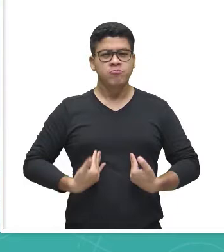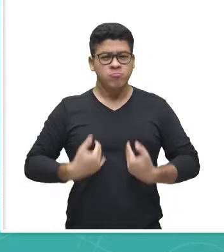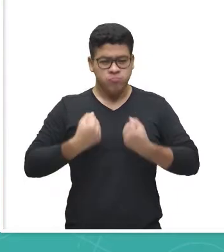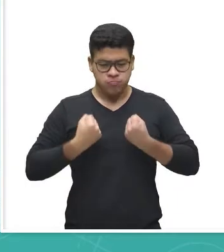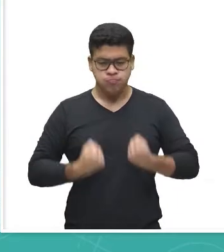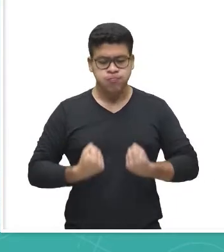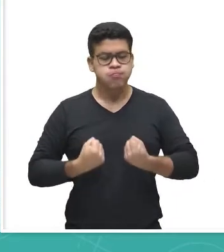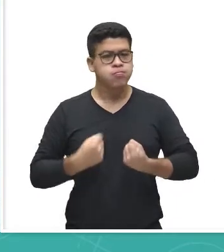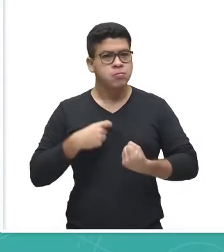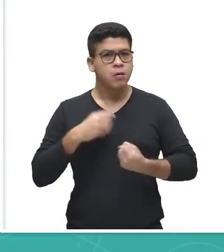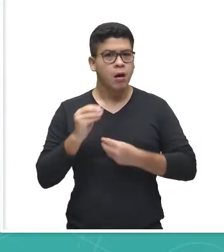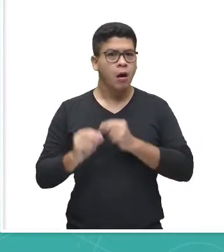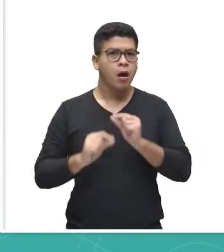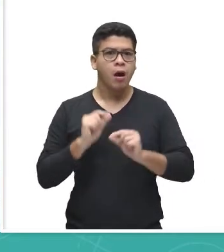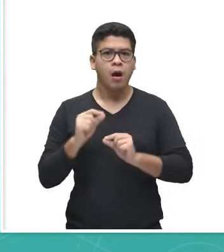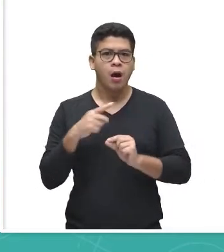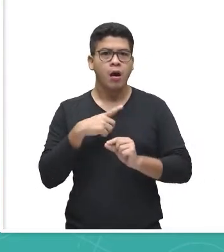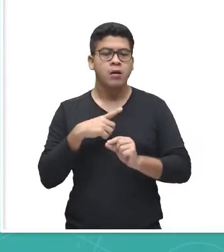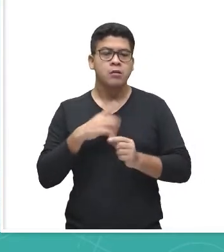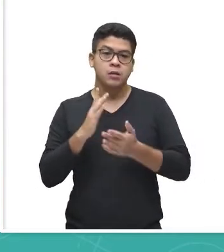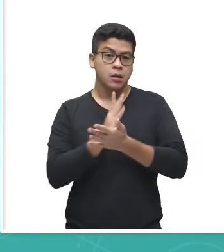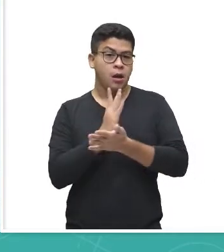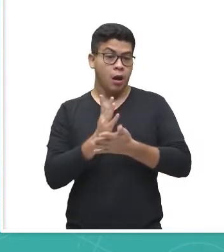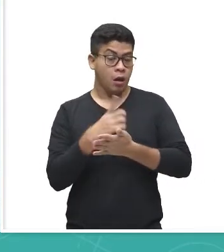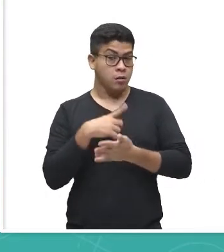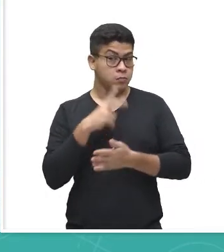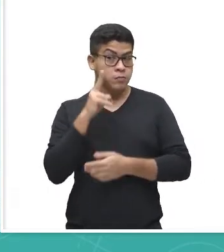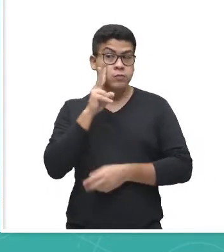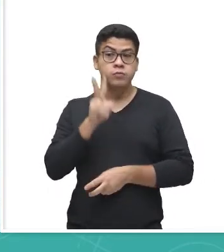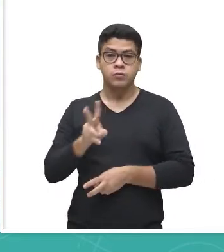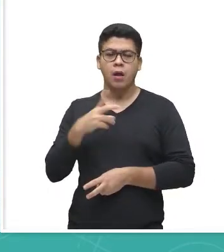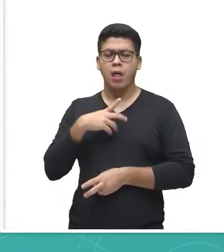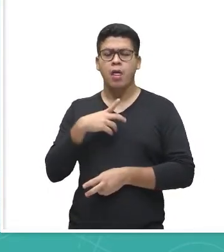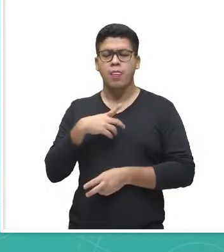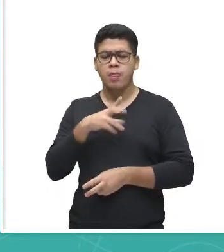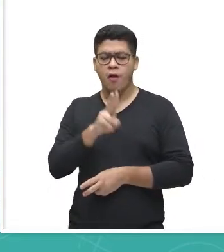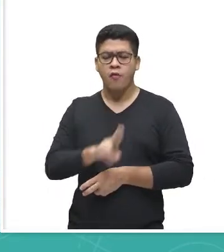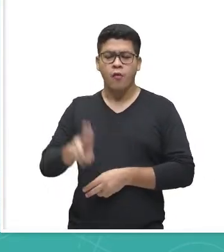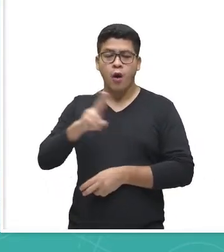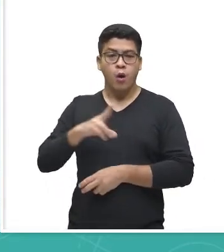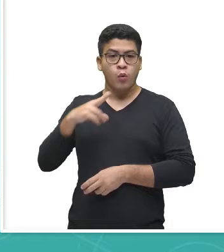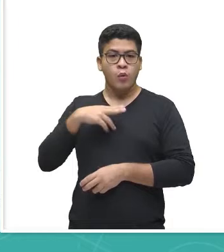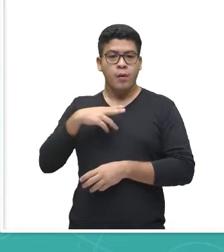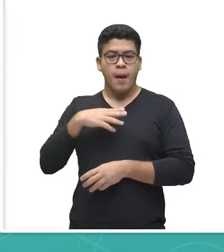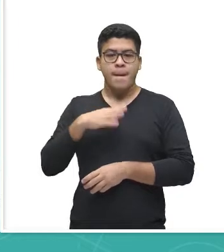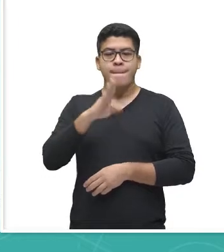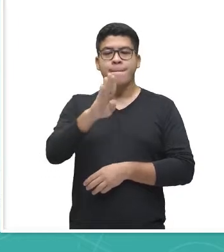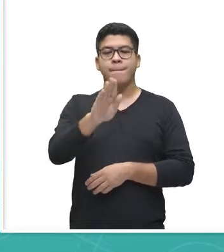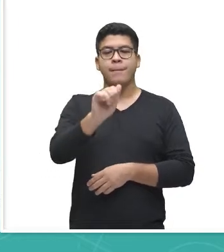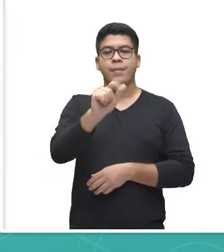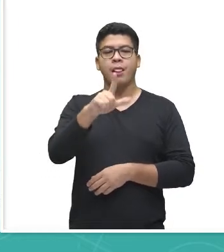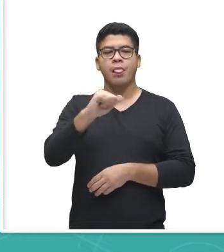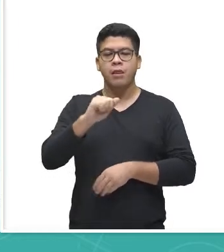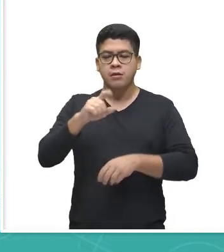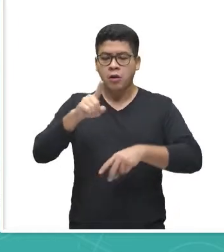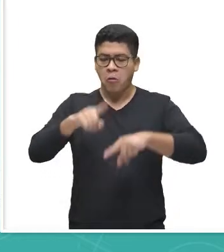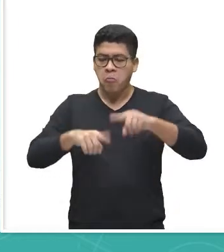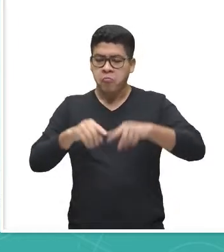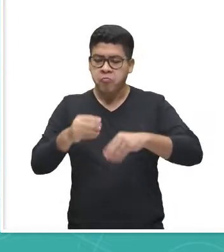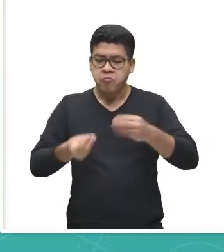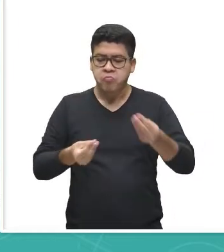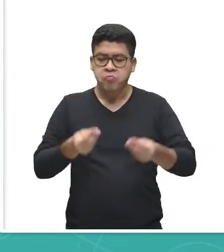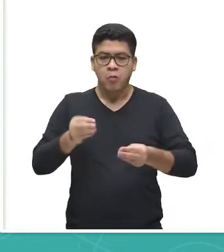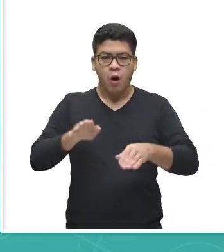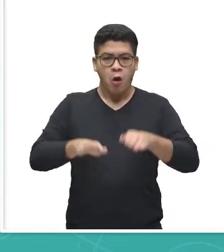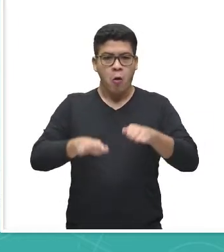quanto a gente está pesando, né? De forma popular, a gente vai utilizar um instrumento que é bem parecido com esse que a gente está visualizando aqui, ó, que é a